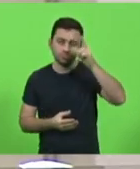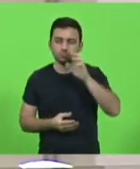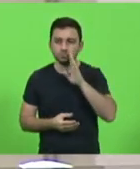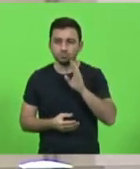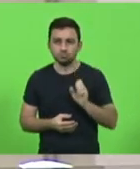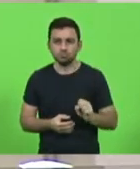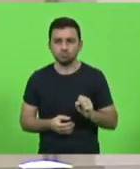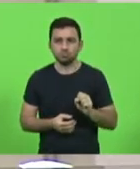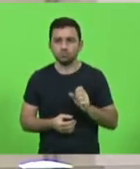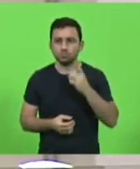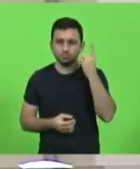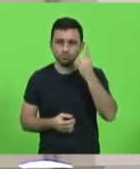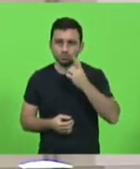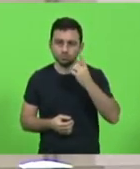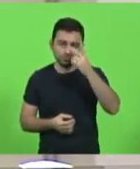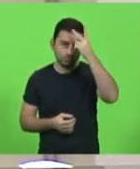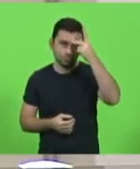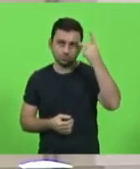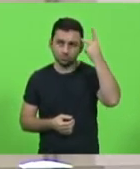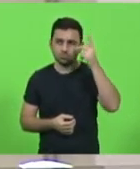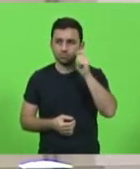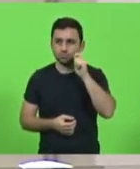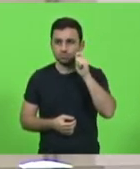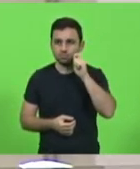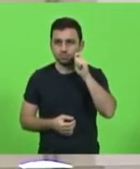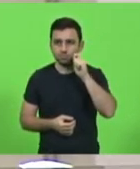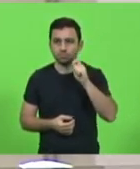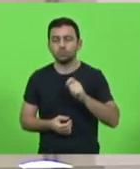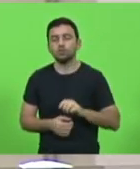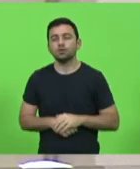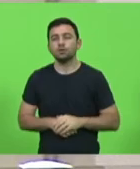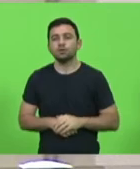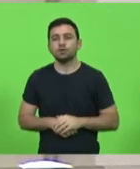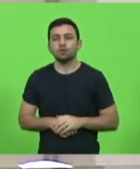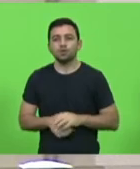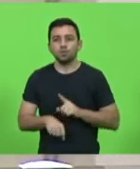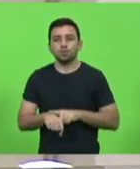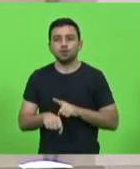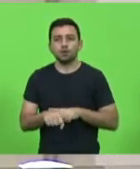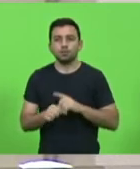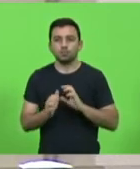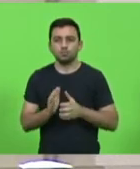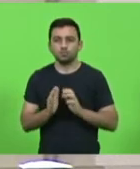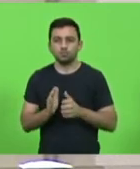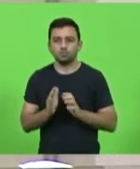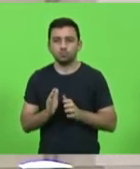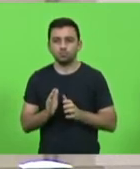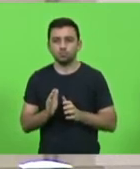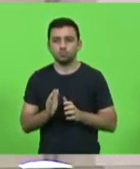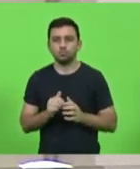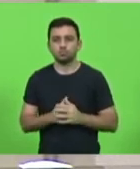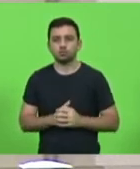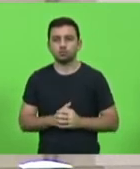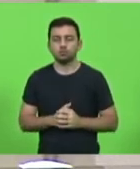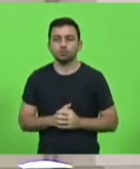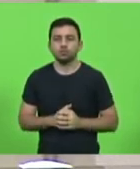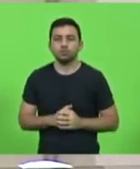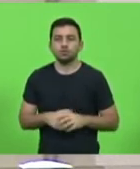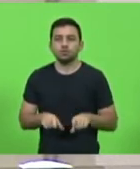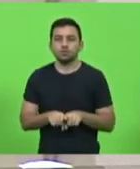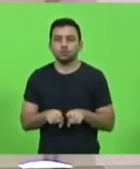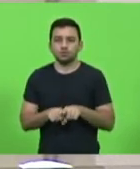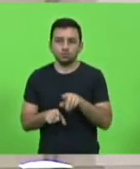deputadas Paulinho e Ana Campagnolo. Grande expediente. Nesse horário destinado aos partidos políticos, fizeram uso da palavra os senhores